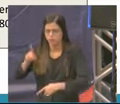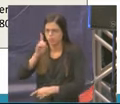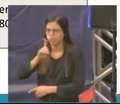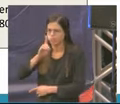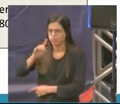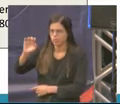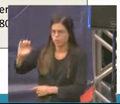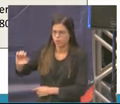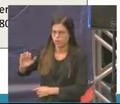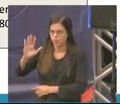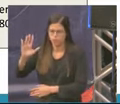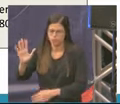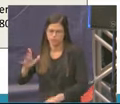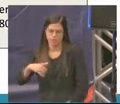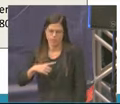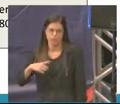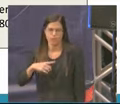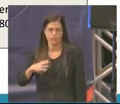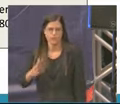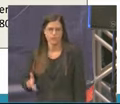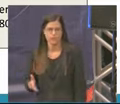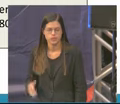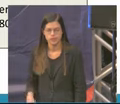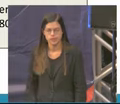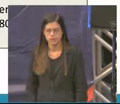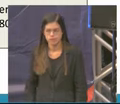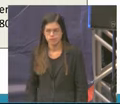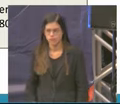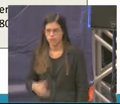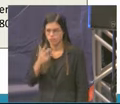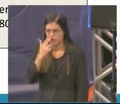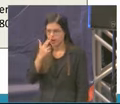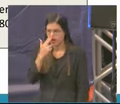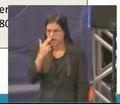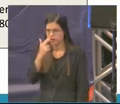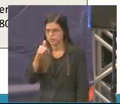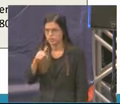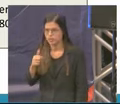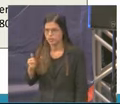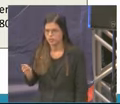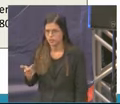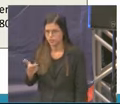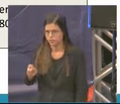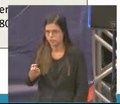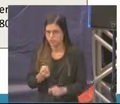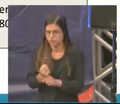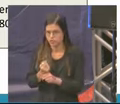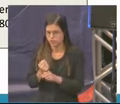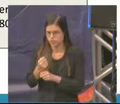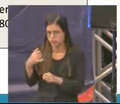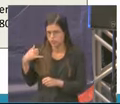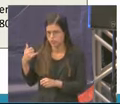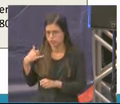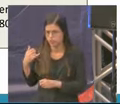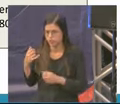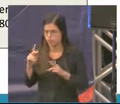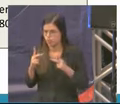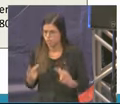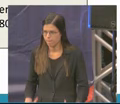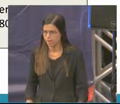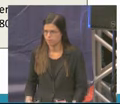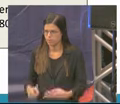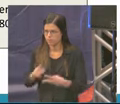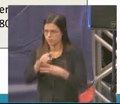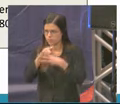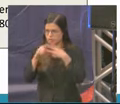uma mão de obra mais qualificada. Hipoteticamente, elevando a expectativa de vida humana até 120 anos. Quando você combina essas três